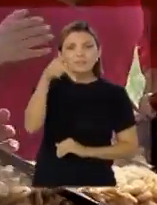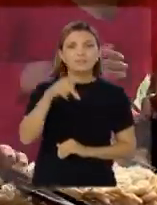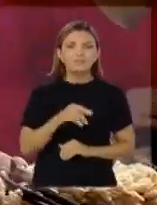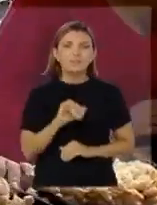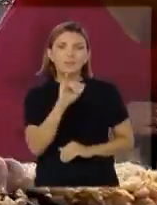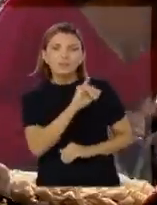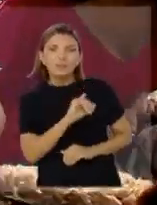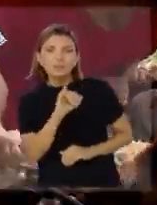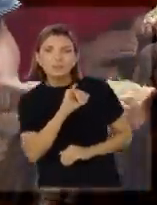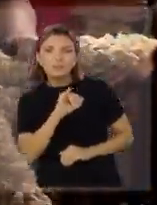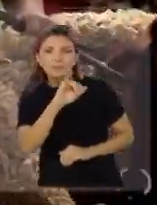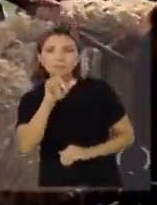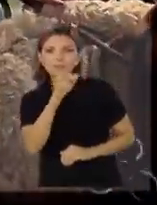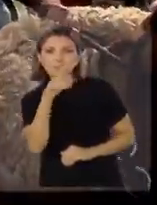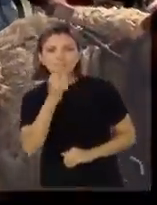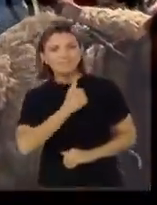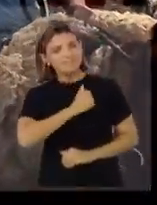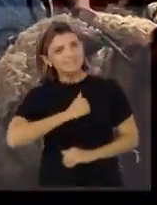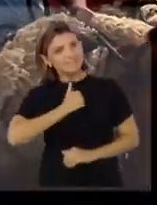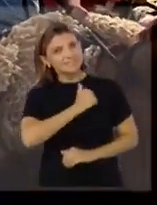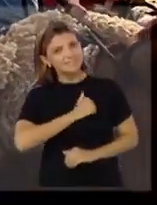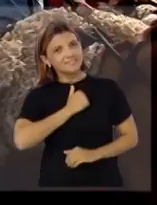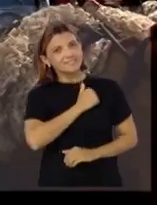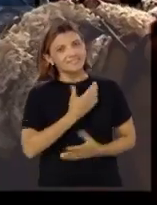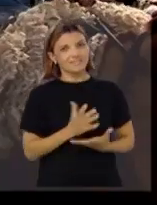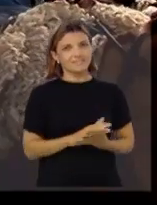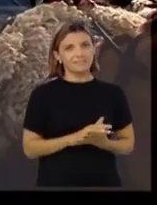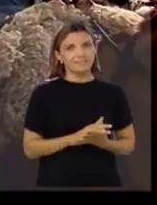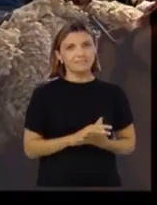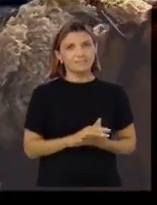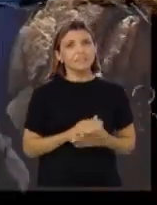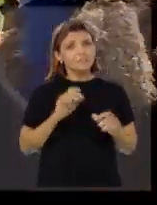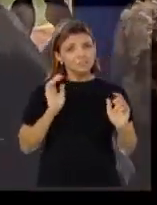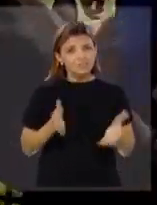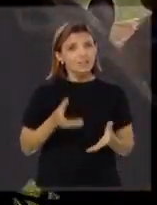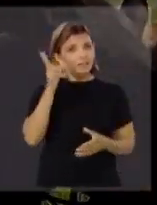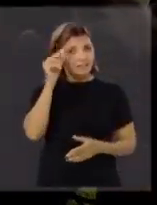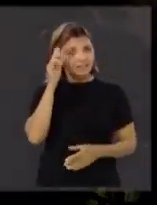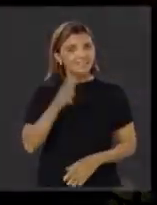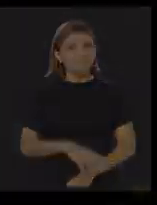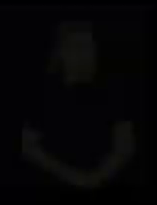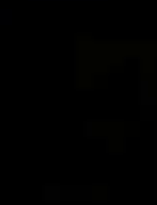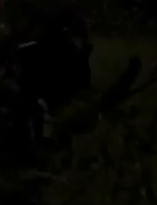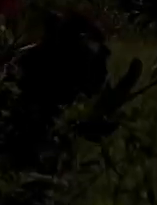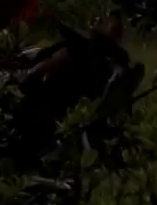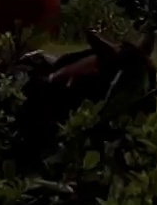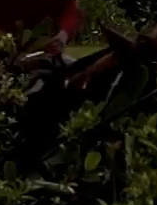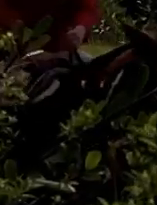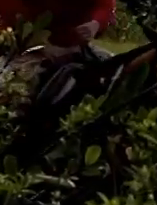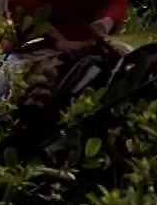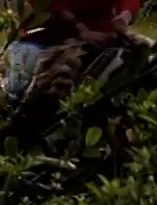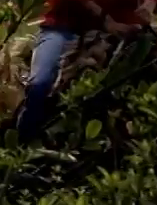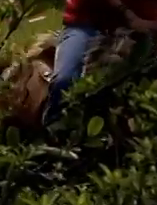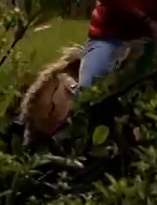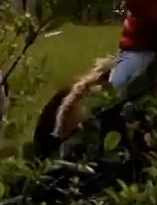dar um oi pro JP? Vamos, JP! Oi, JP! Saudade de você! Melhoras JP, aí. Eu galopei!